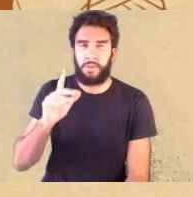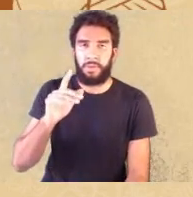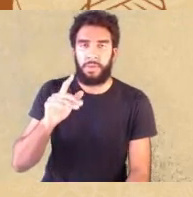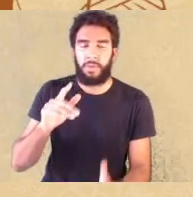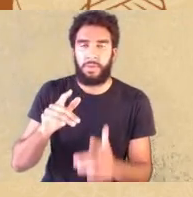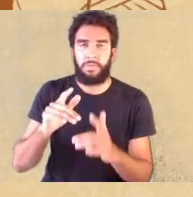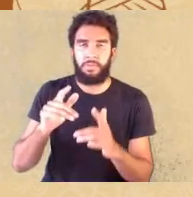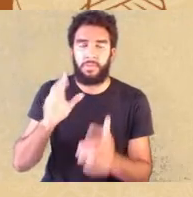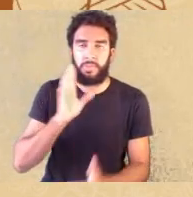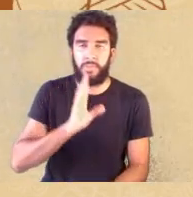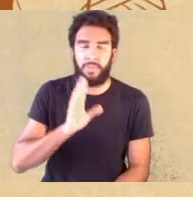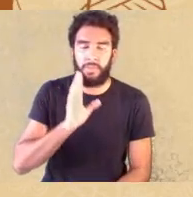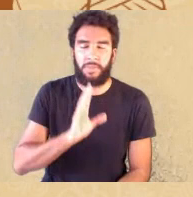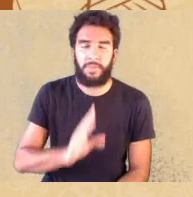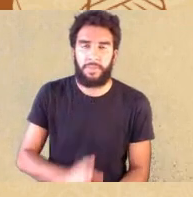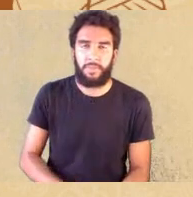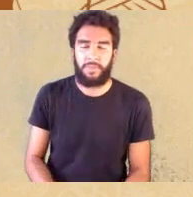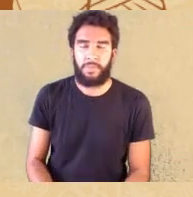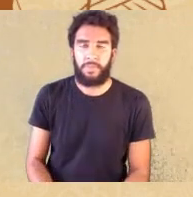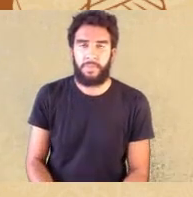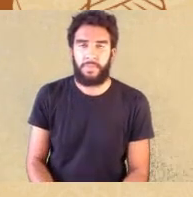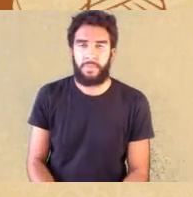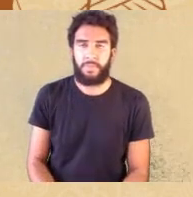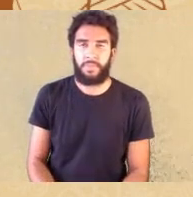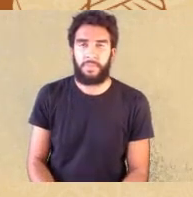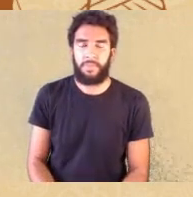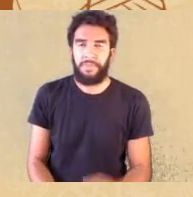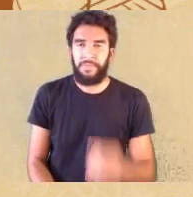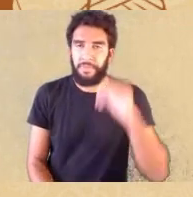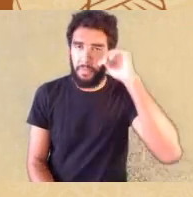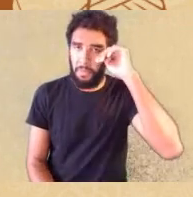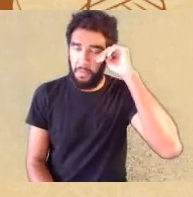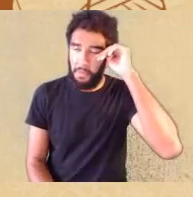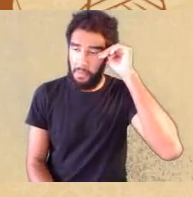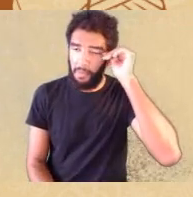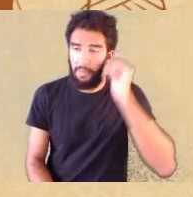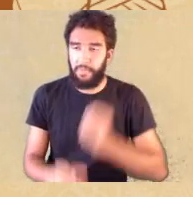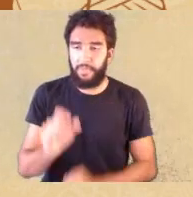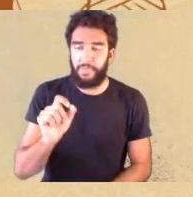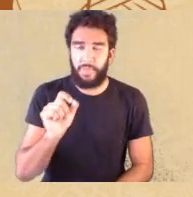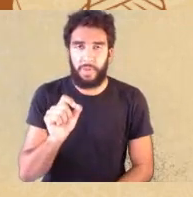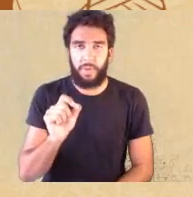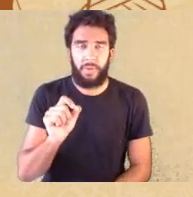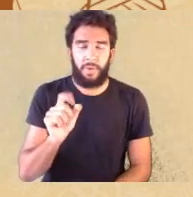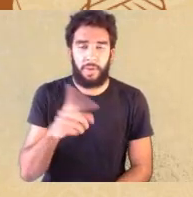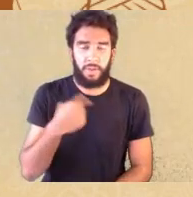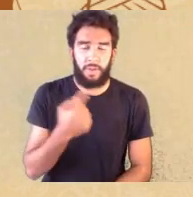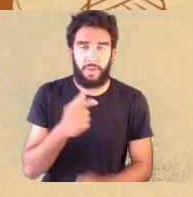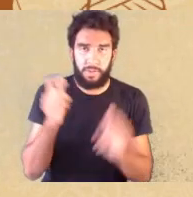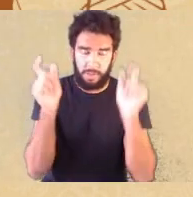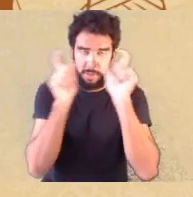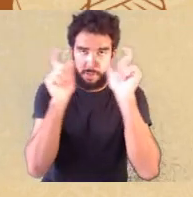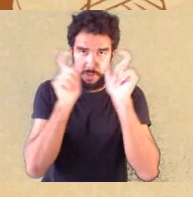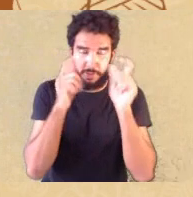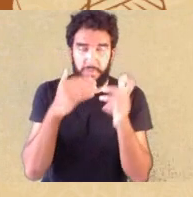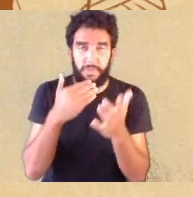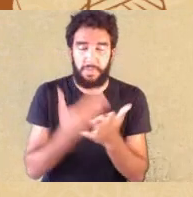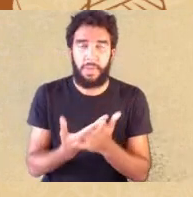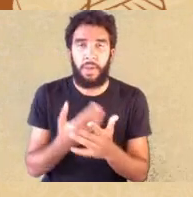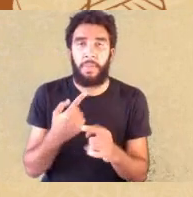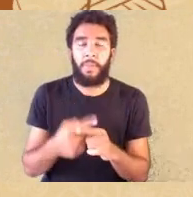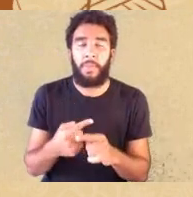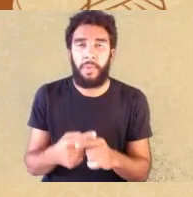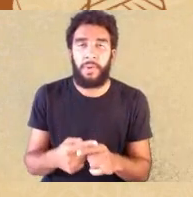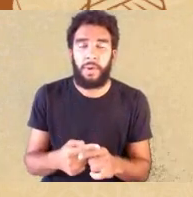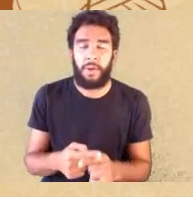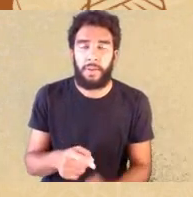mas o Brasil ali pertíssimo, né? E o que particularmente chamou a atenção da gente é com relação à bifobia,